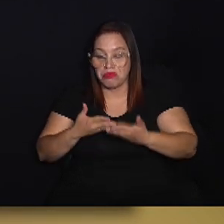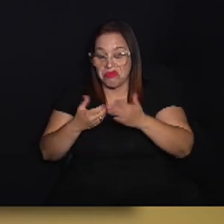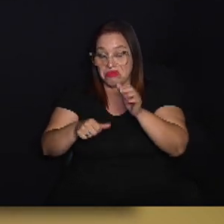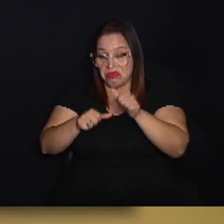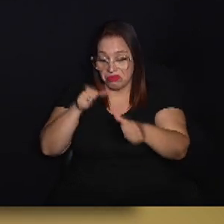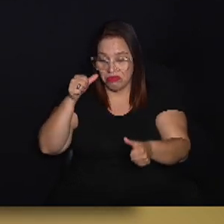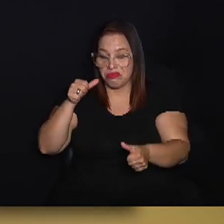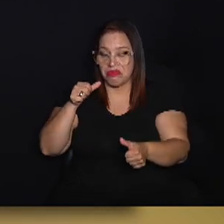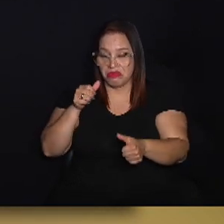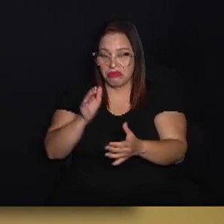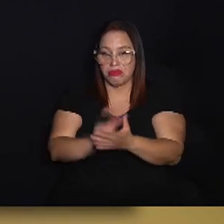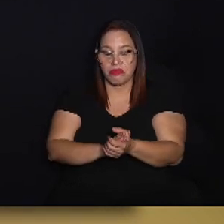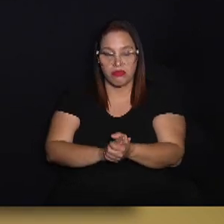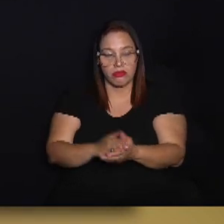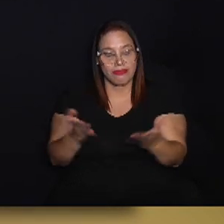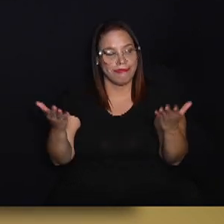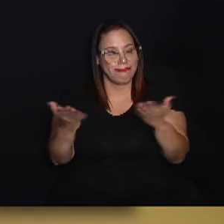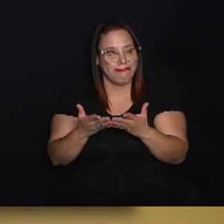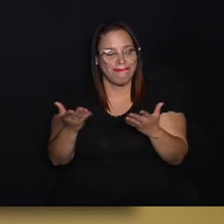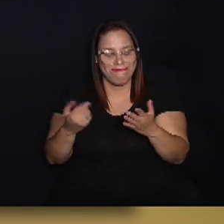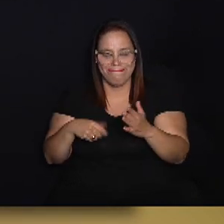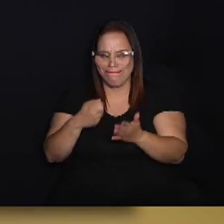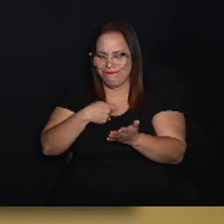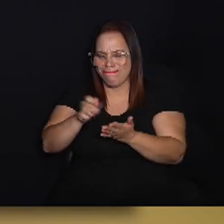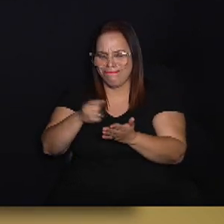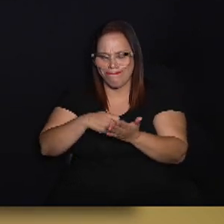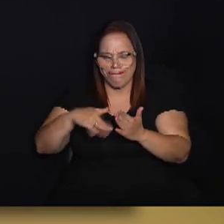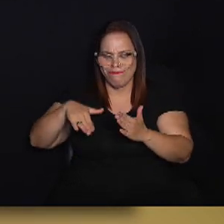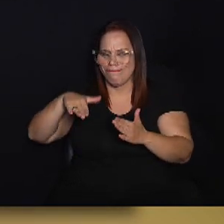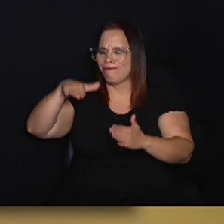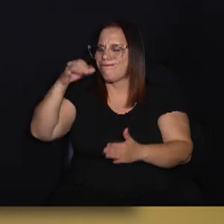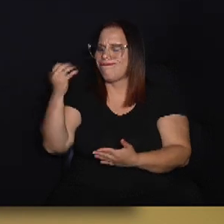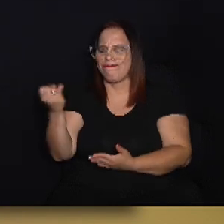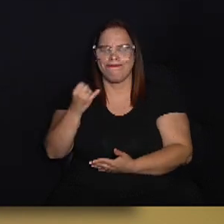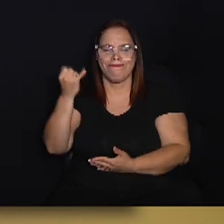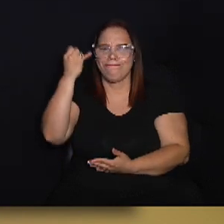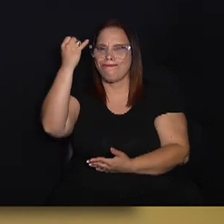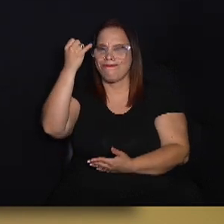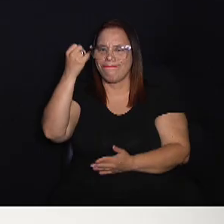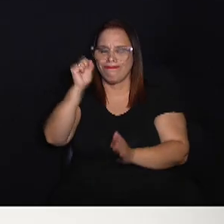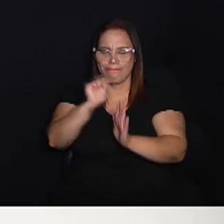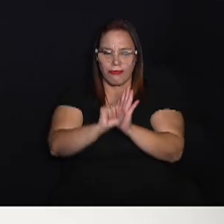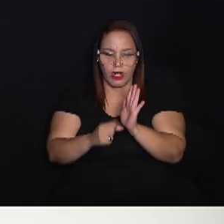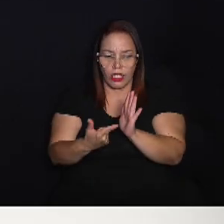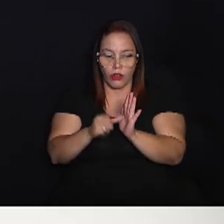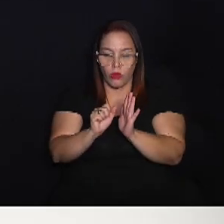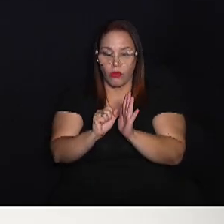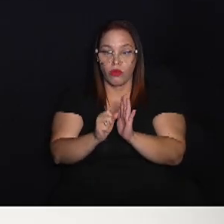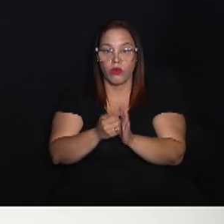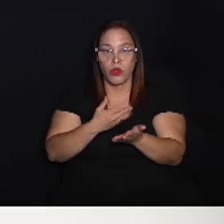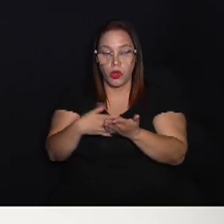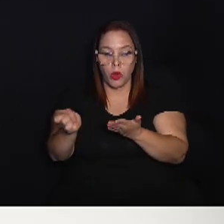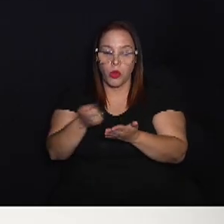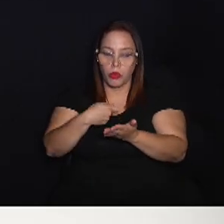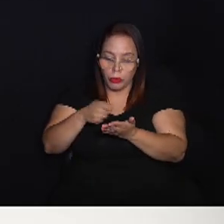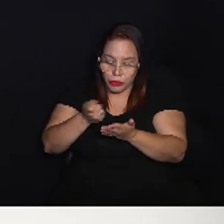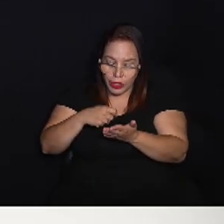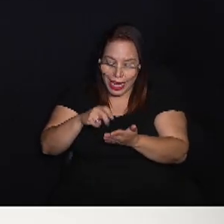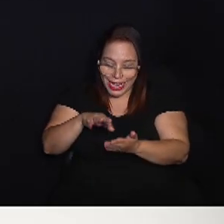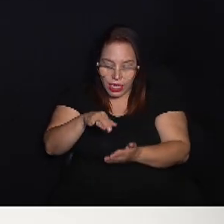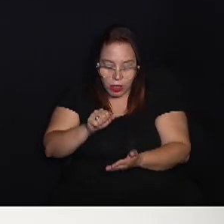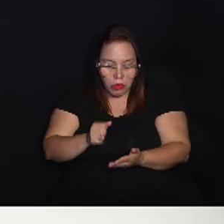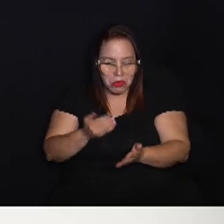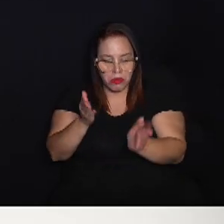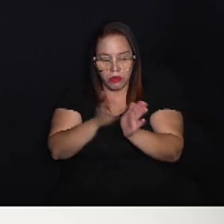primeira vez, e que hoje é um dos autores mais importantes do século XX. Como escritor, Lisman